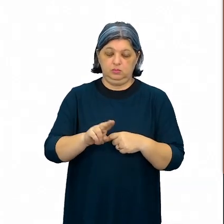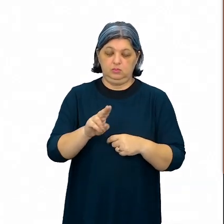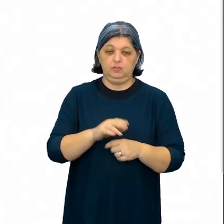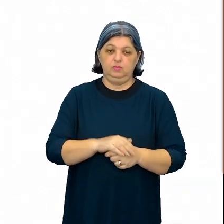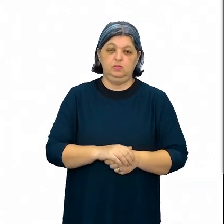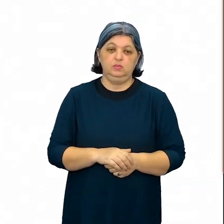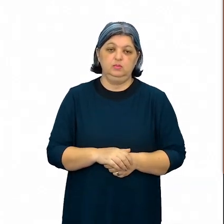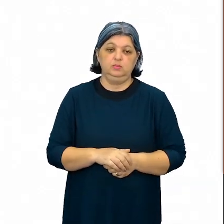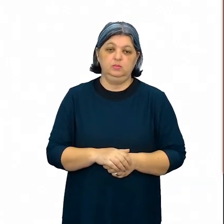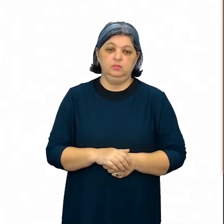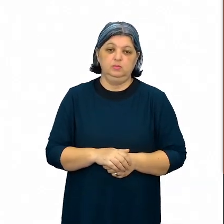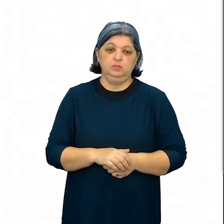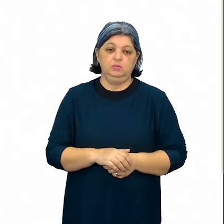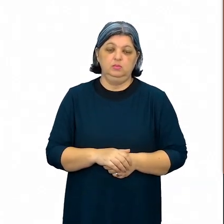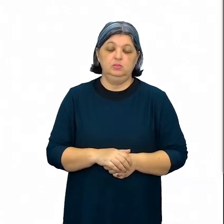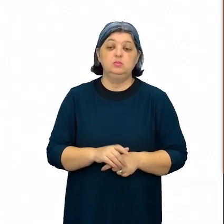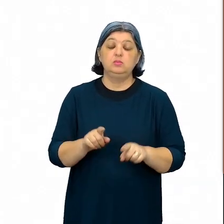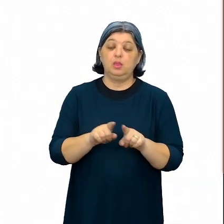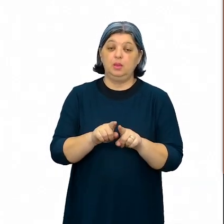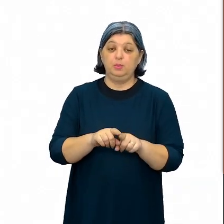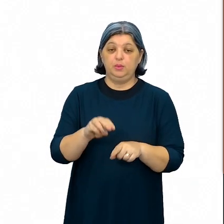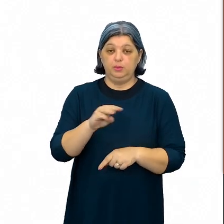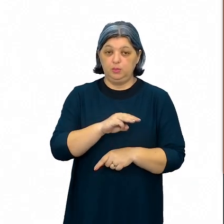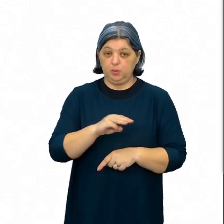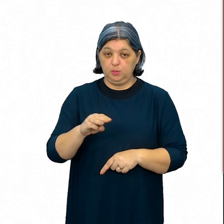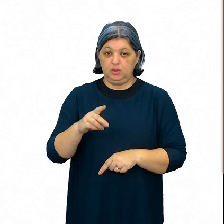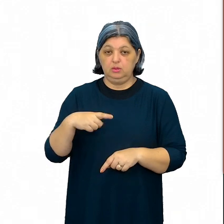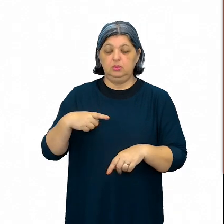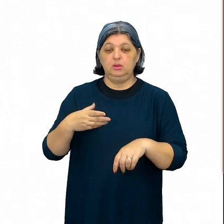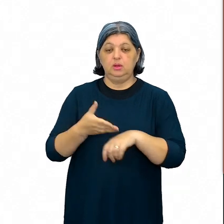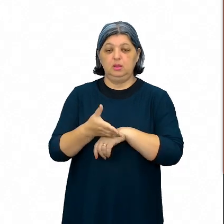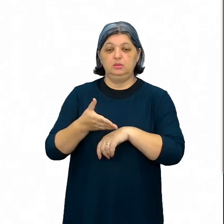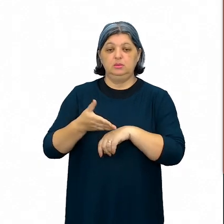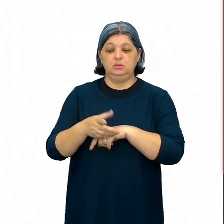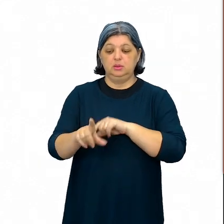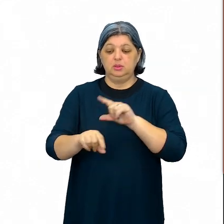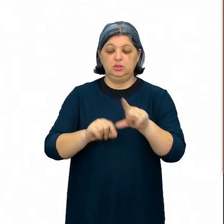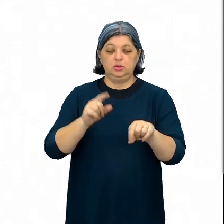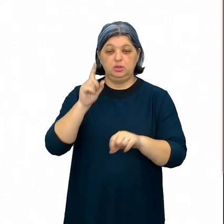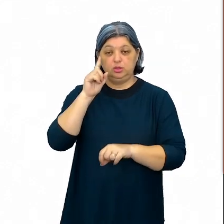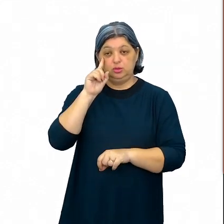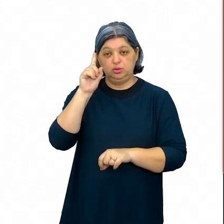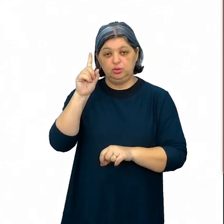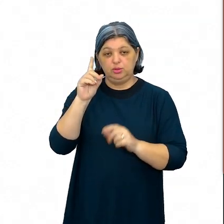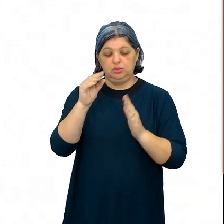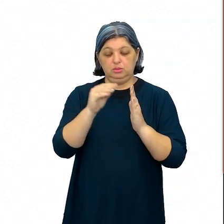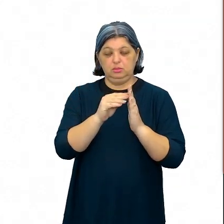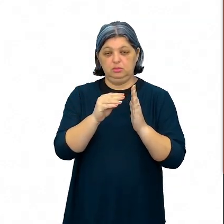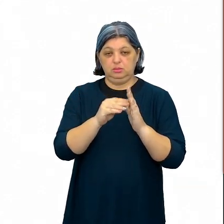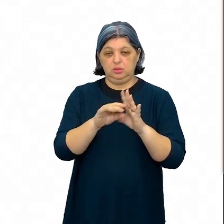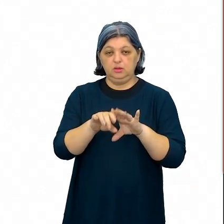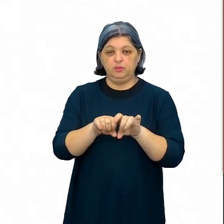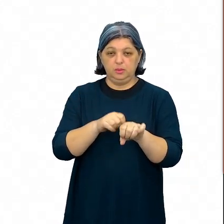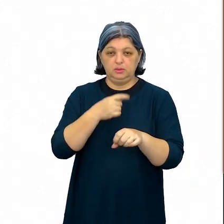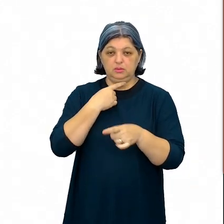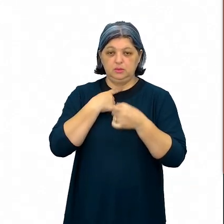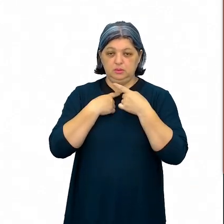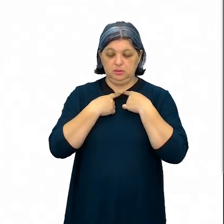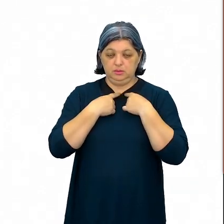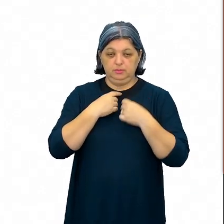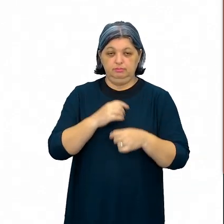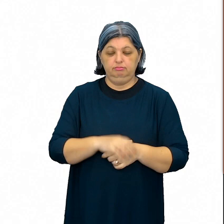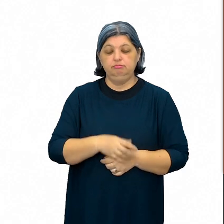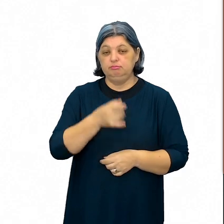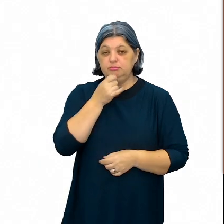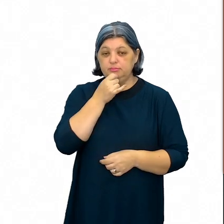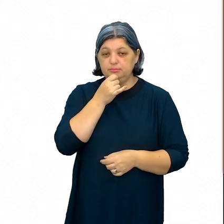né E até o momento onde você tem acesso na escolhendo a data da formação que você deseja então